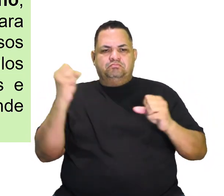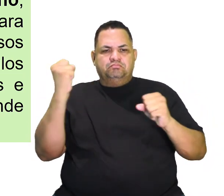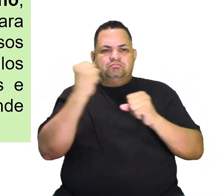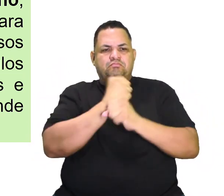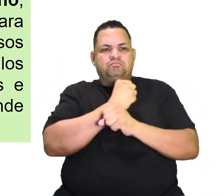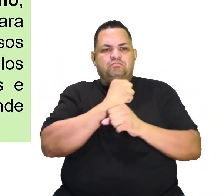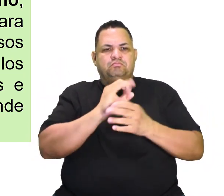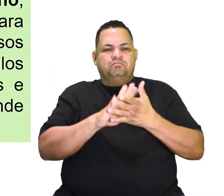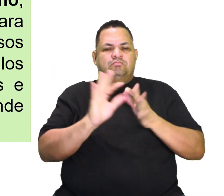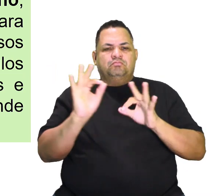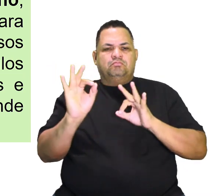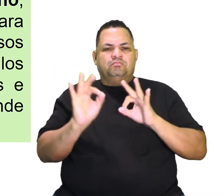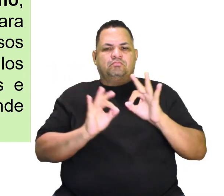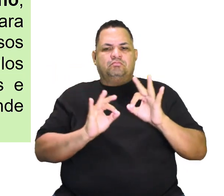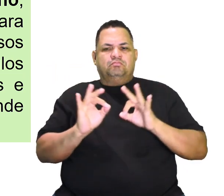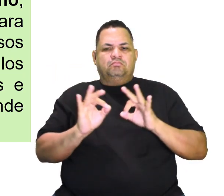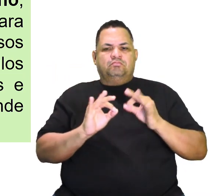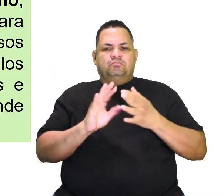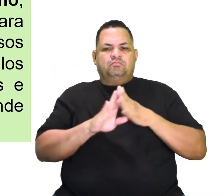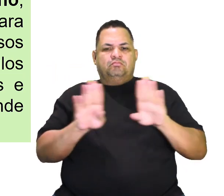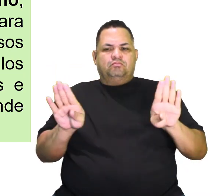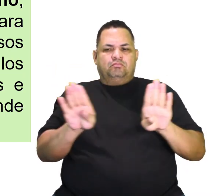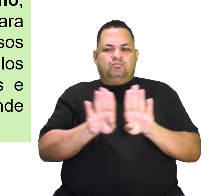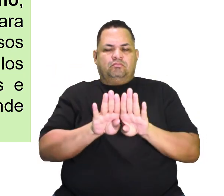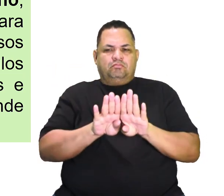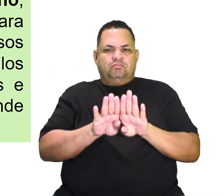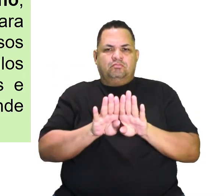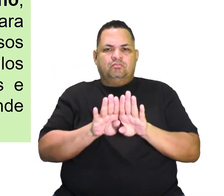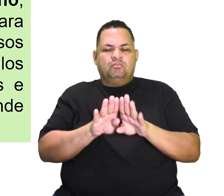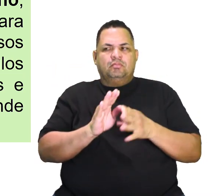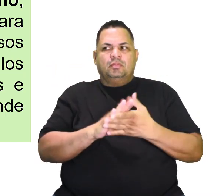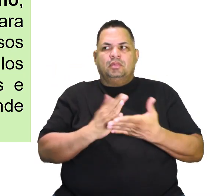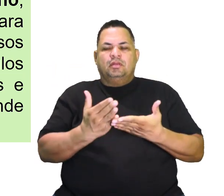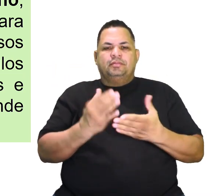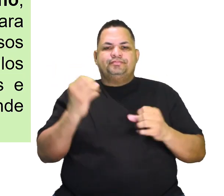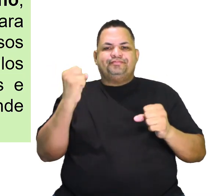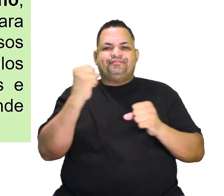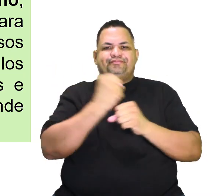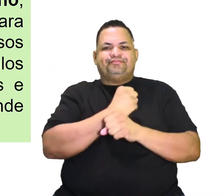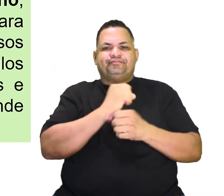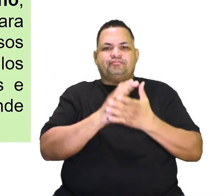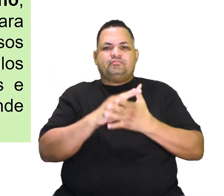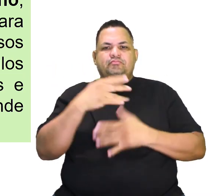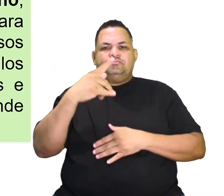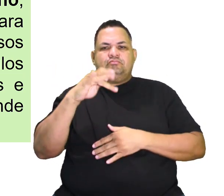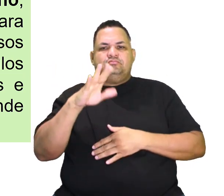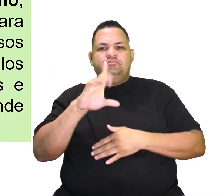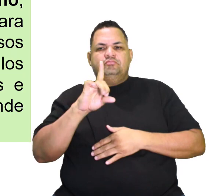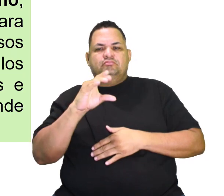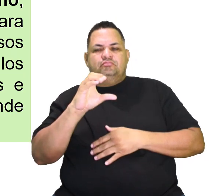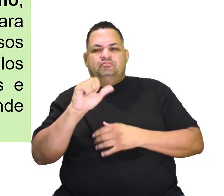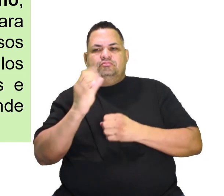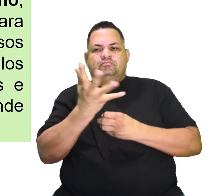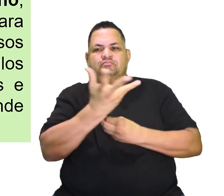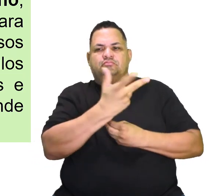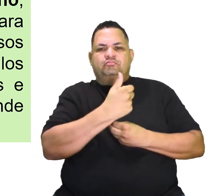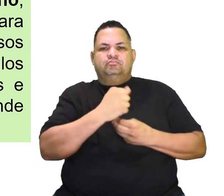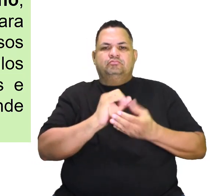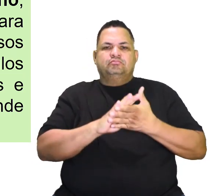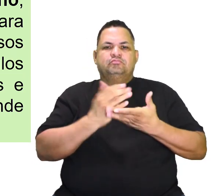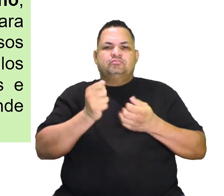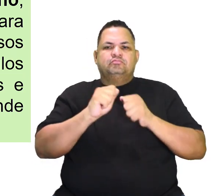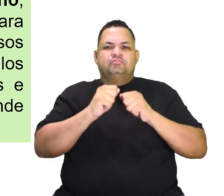uma construção fechada. Então, o Palácio das Artes é o maior teatro da região